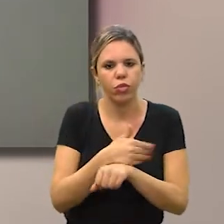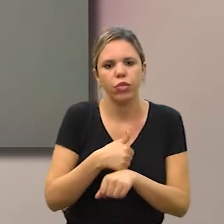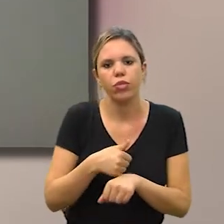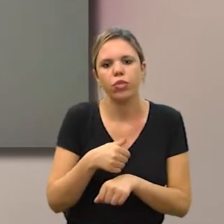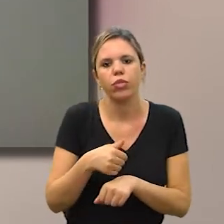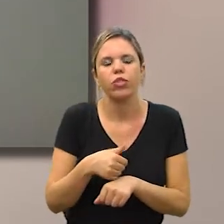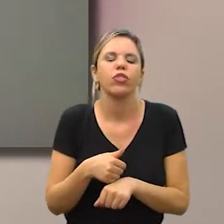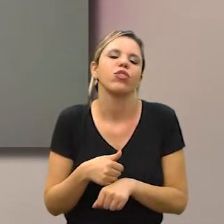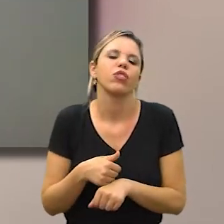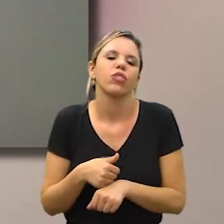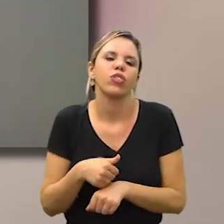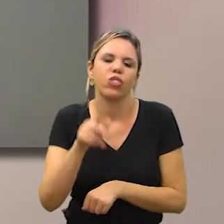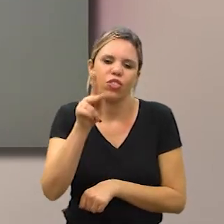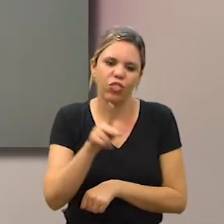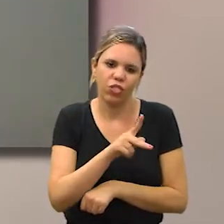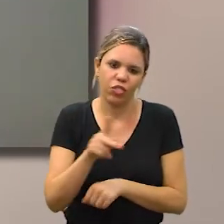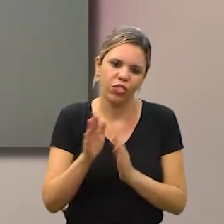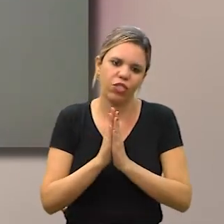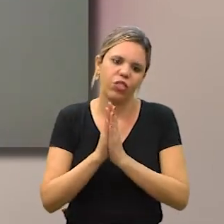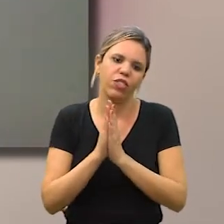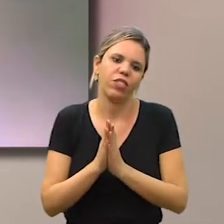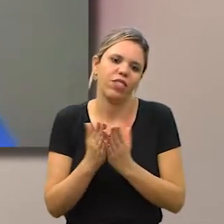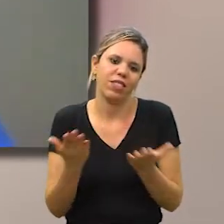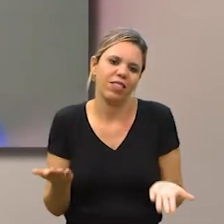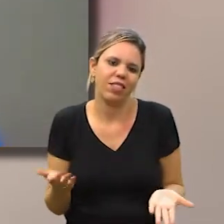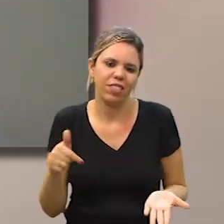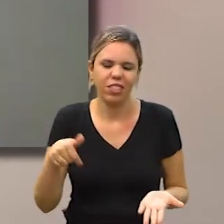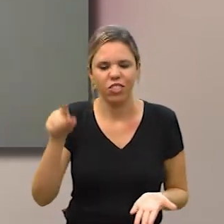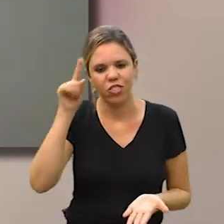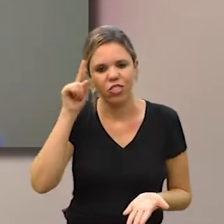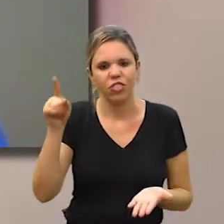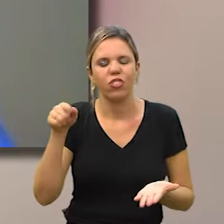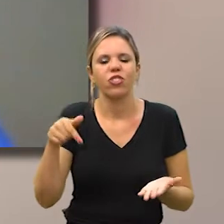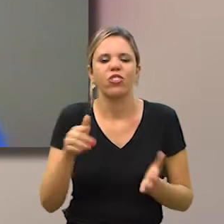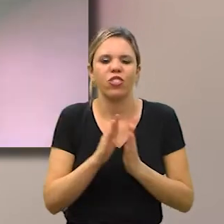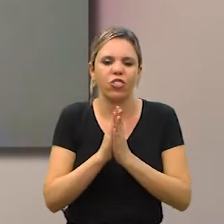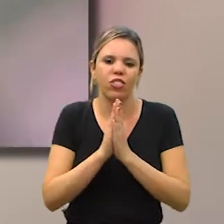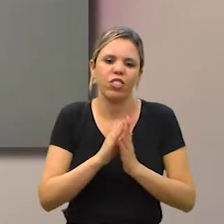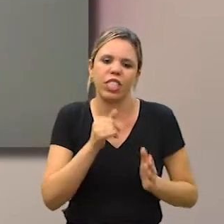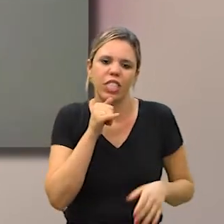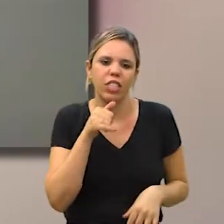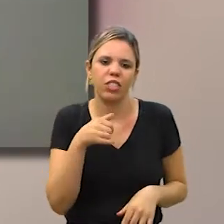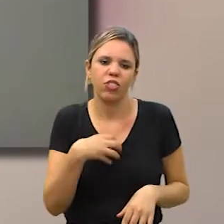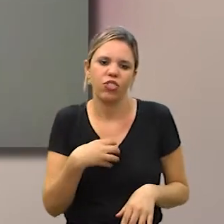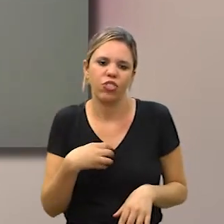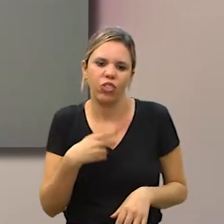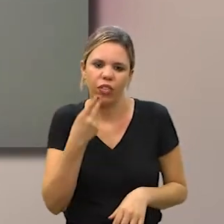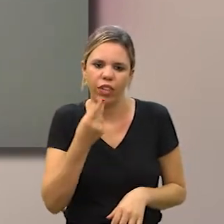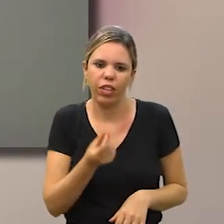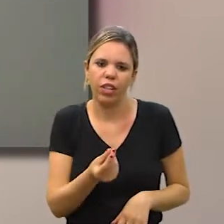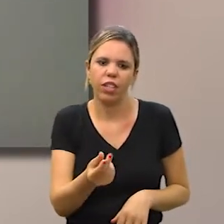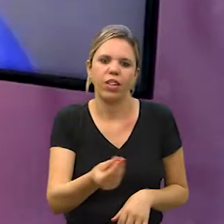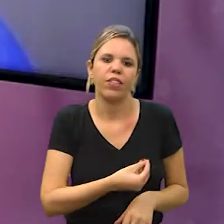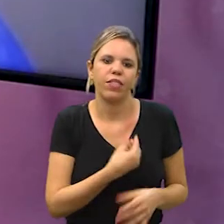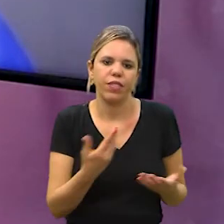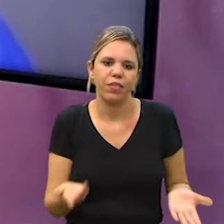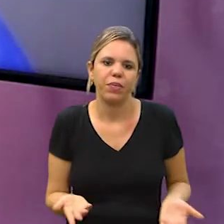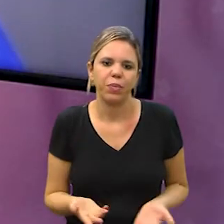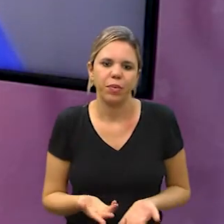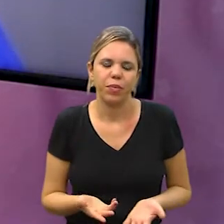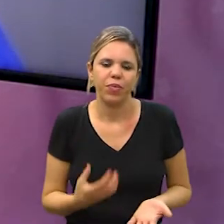dias antes da missa do 7º DP é um jeito de falar que é até o resto da vida